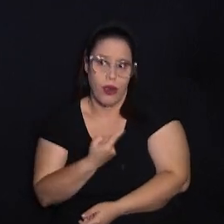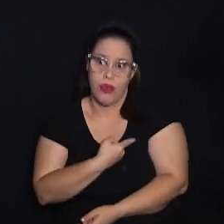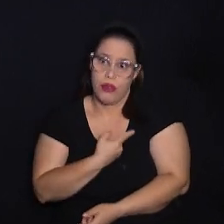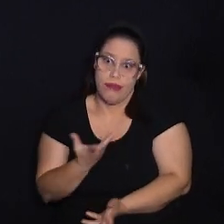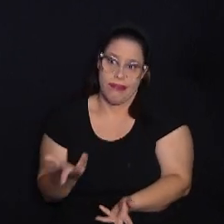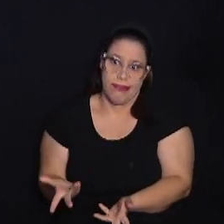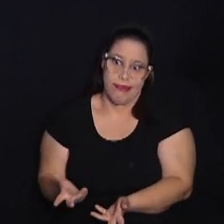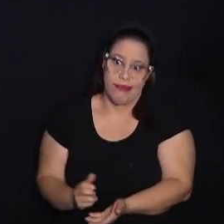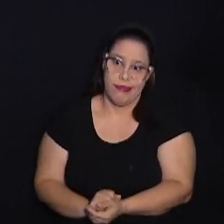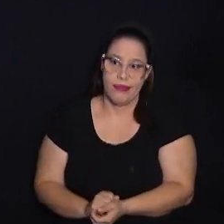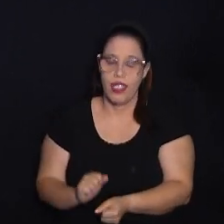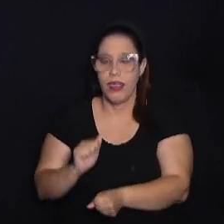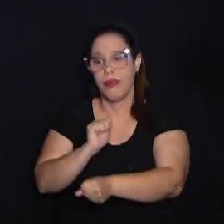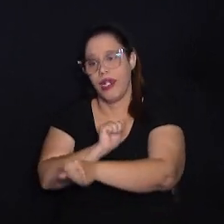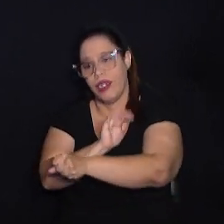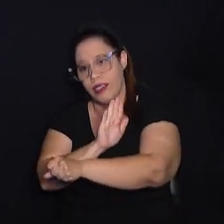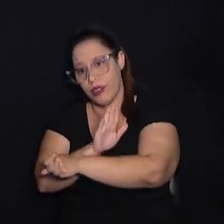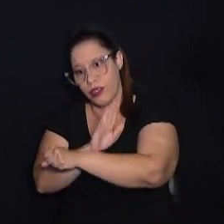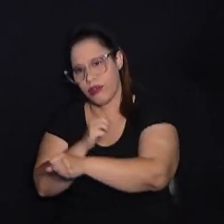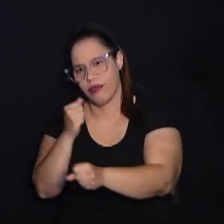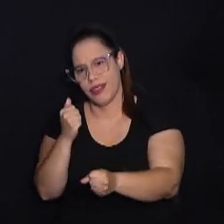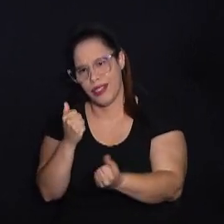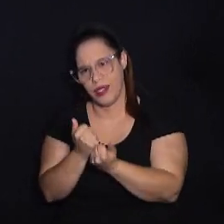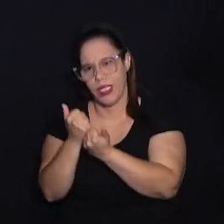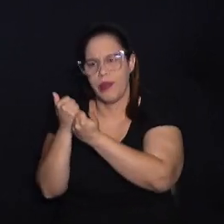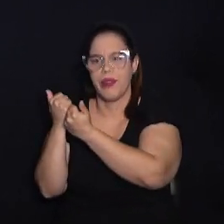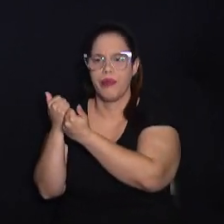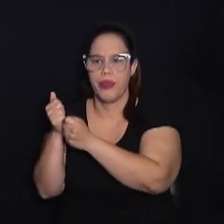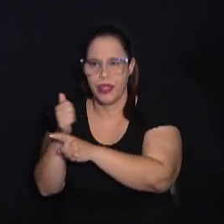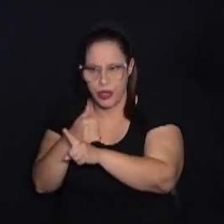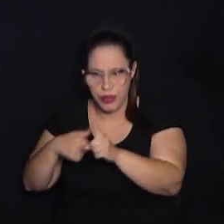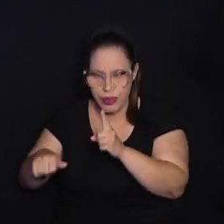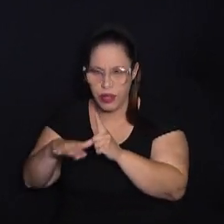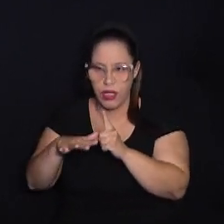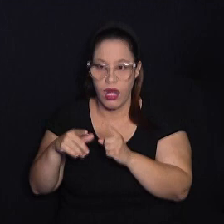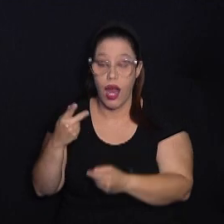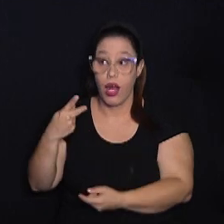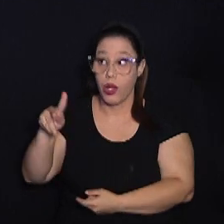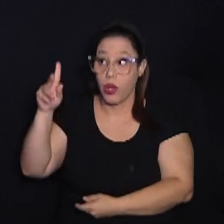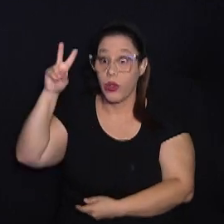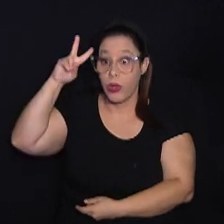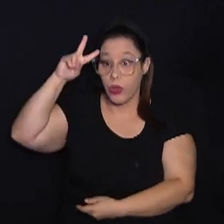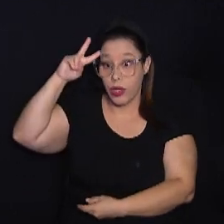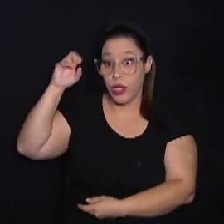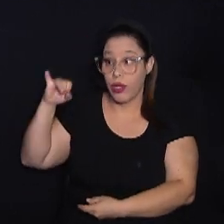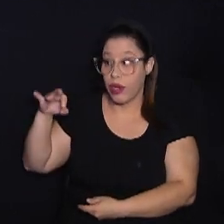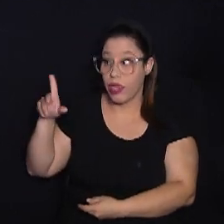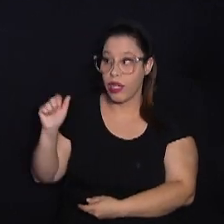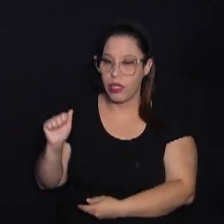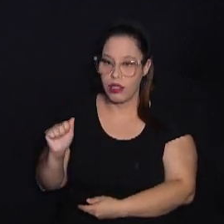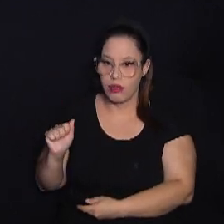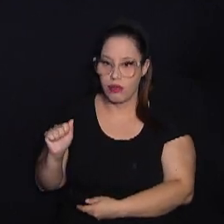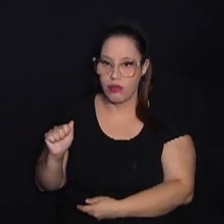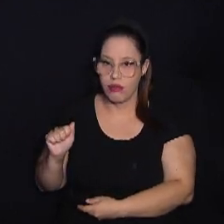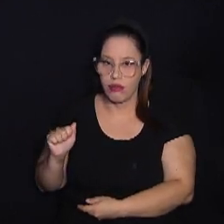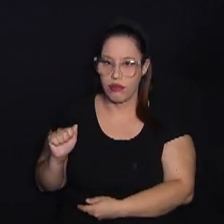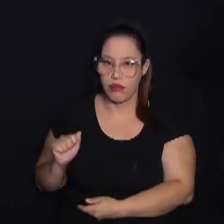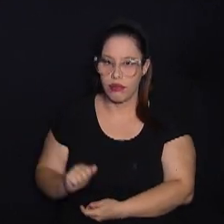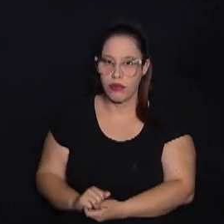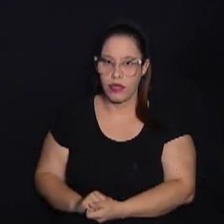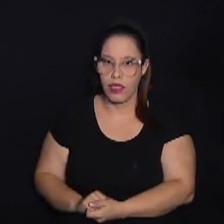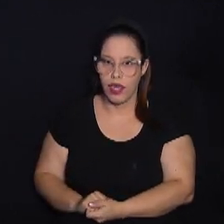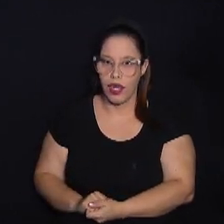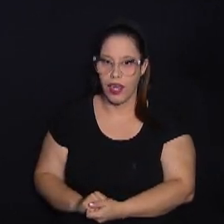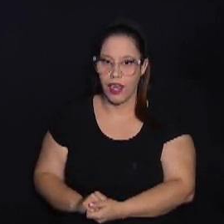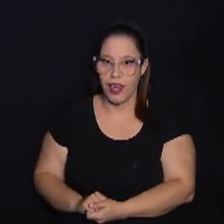nós vemos, Cida, como a Flávia falou, a sua história, que eu acho que você poderia depois terminar essa carreira para o